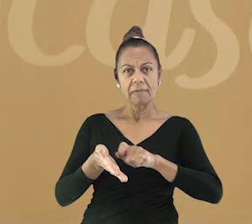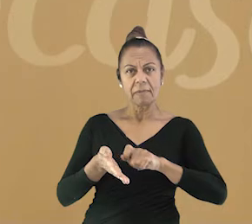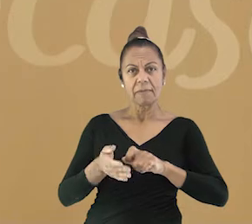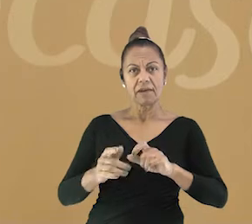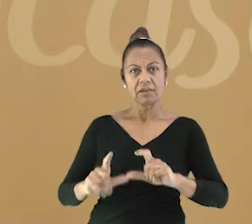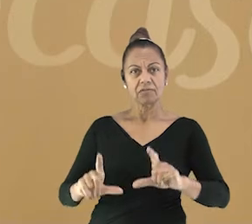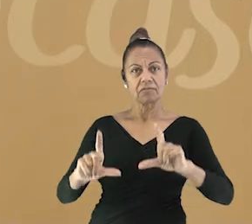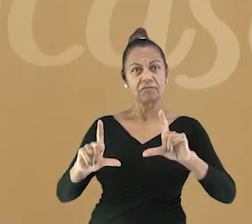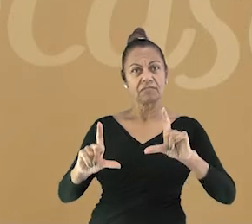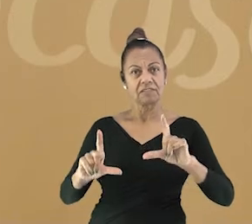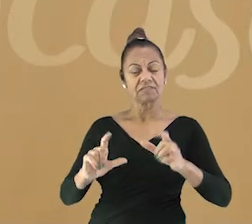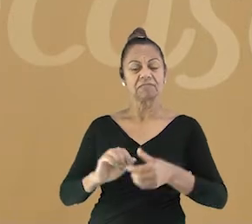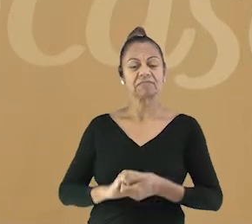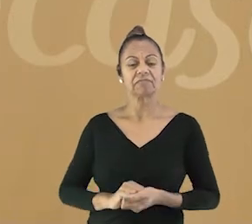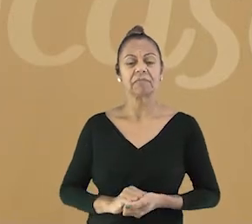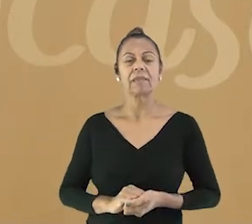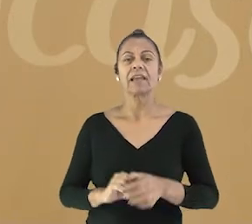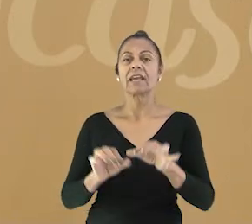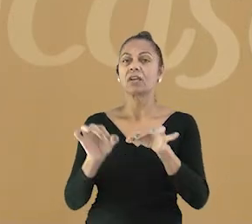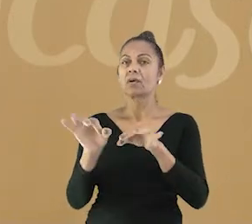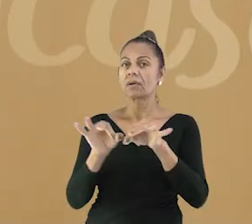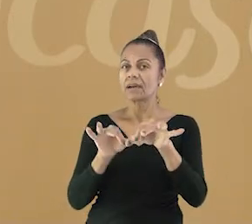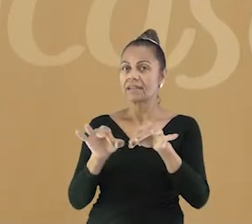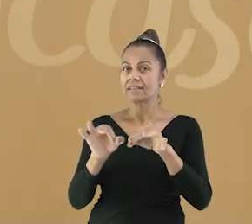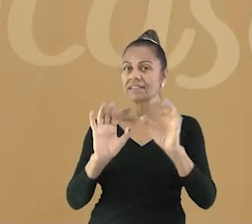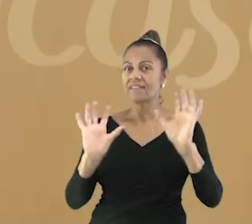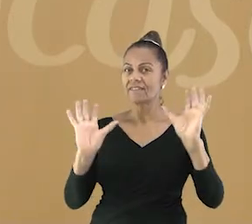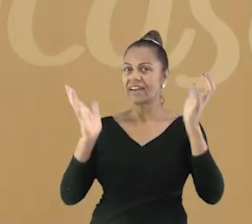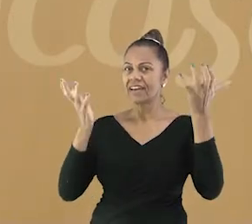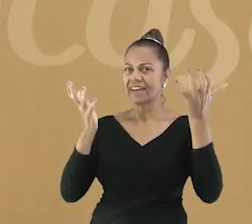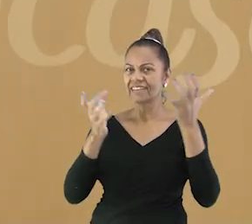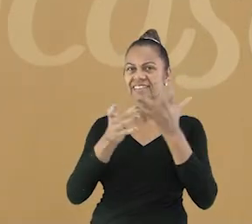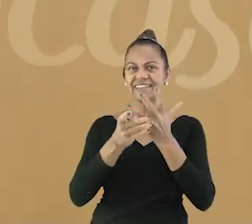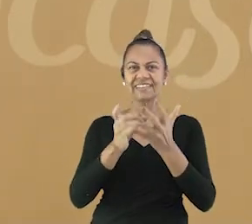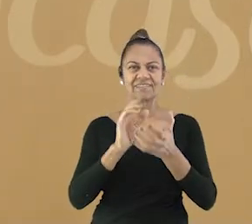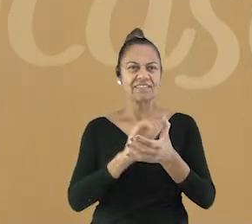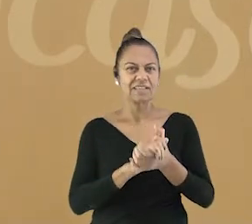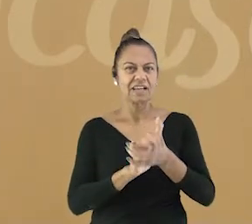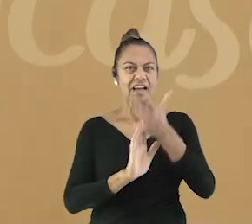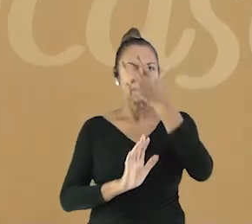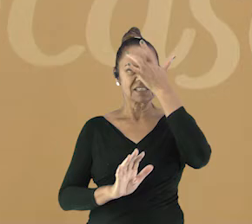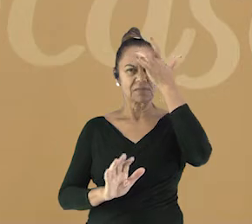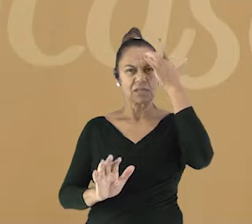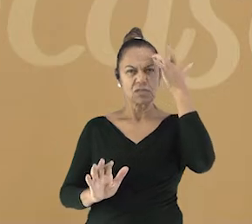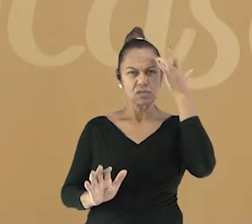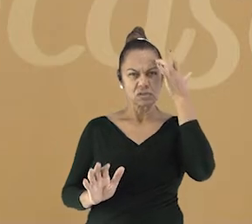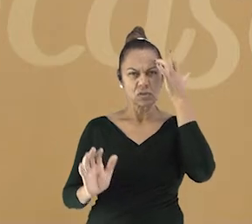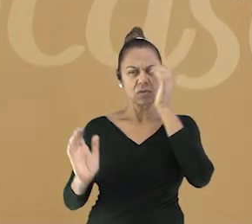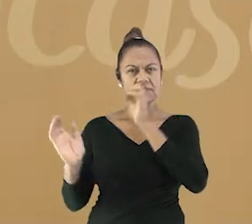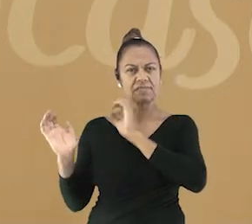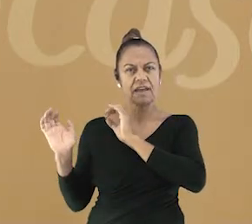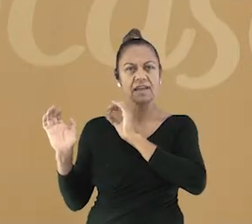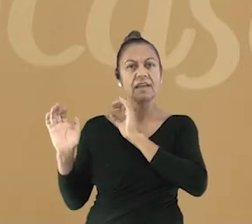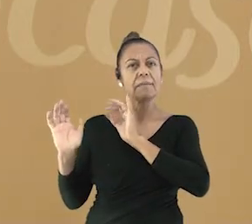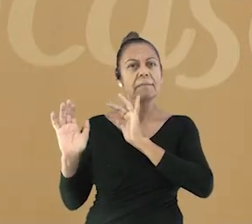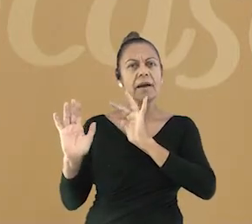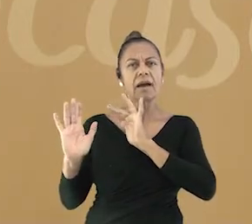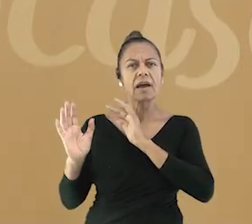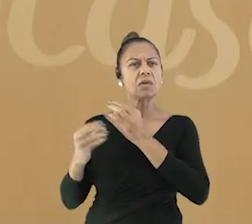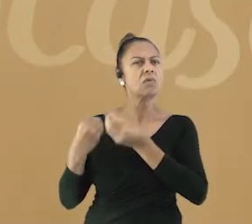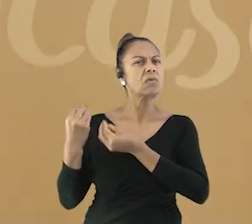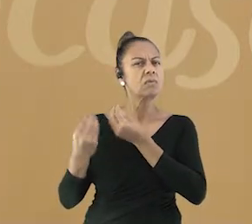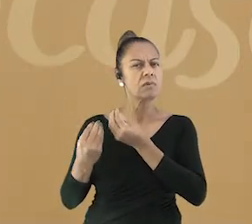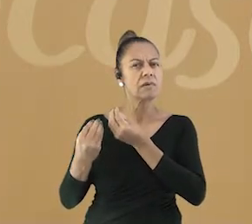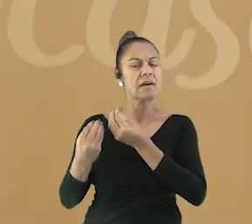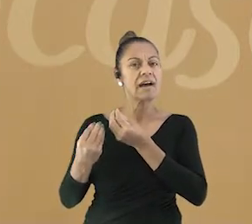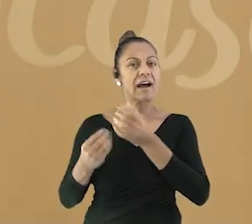não são enviados pelo correio ou entregues pelos noivos. Na cultura pomerana, existe uma pessoa que faz os convites